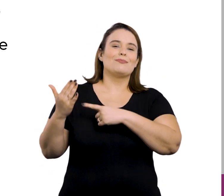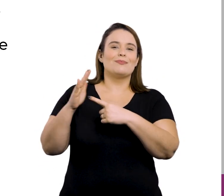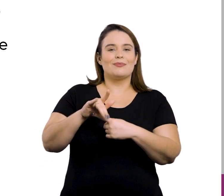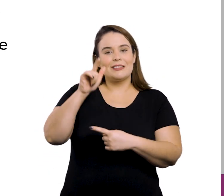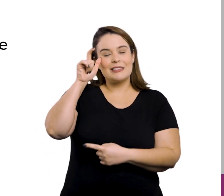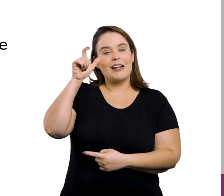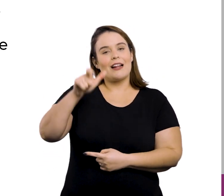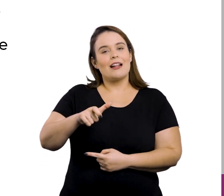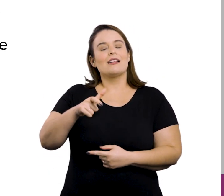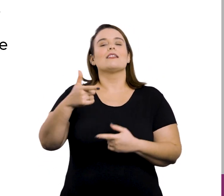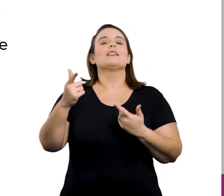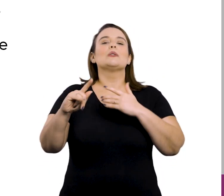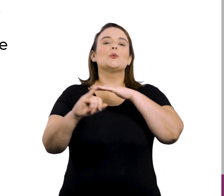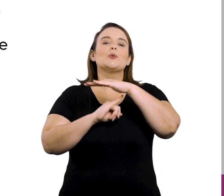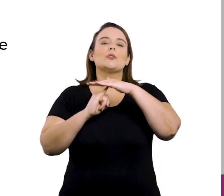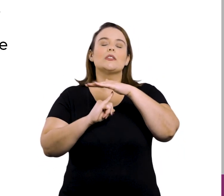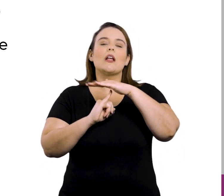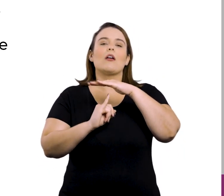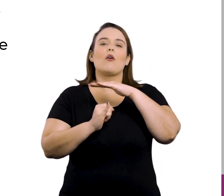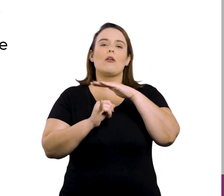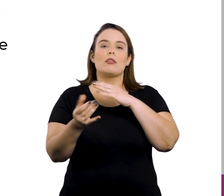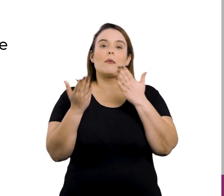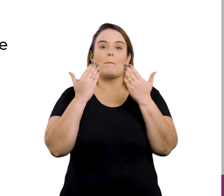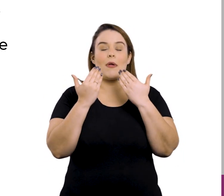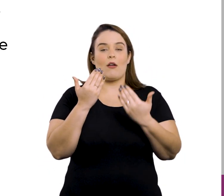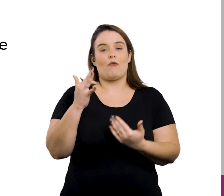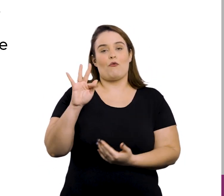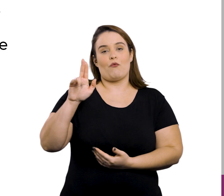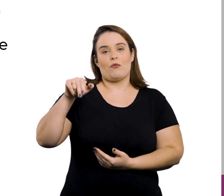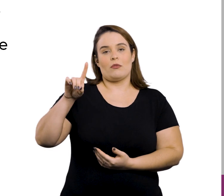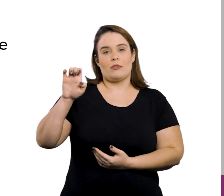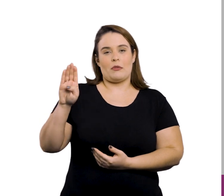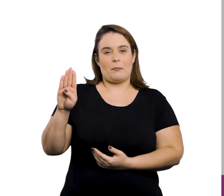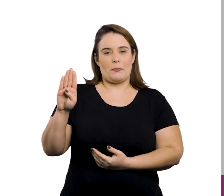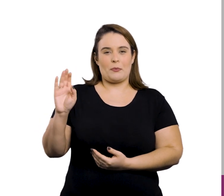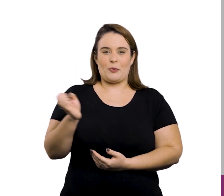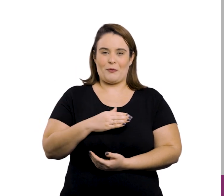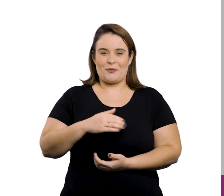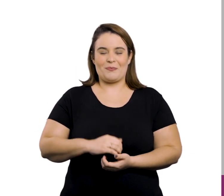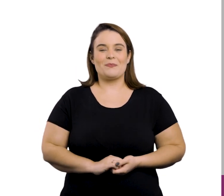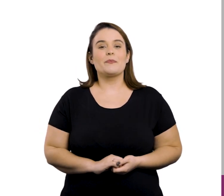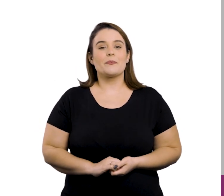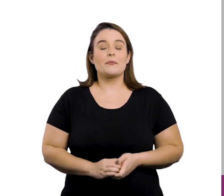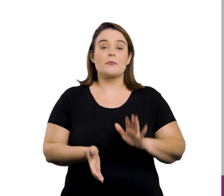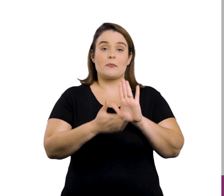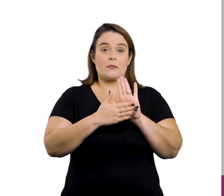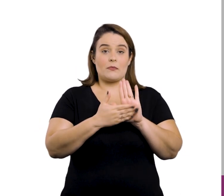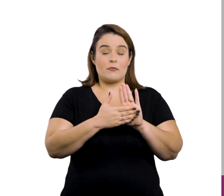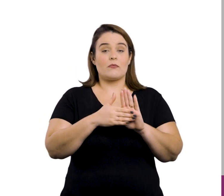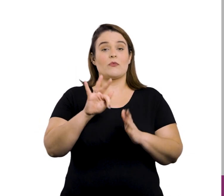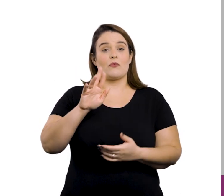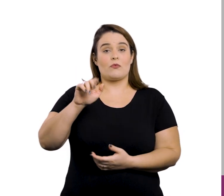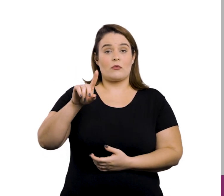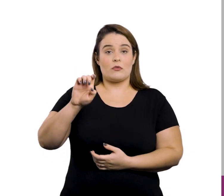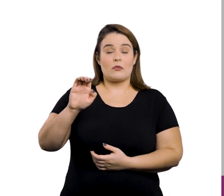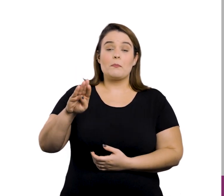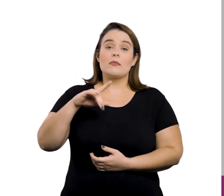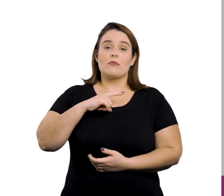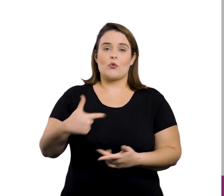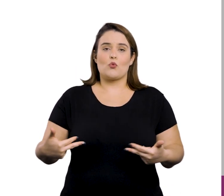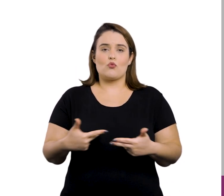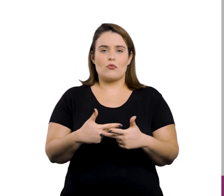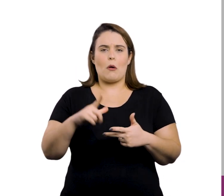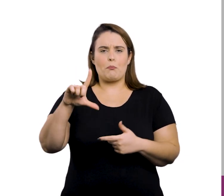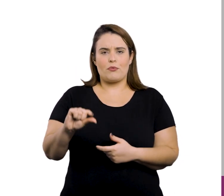abaixo os interesses dessas instituições no debate do novo Fundeb. A proposta de Fundeb desses grupos prevê